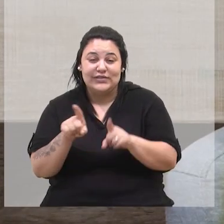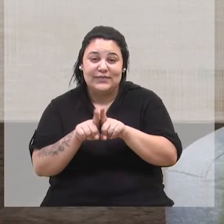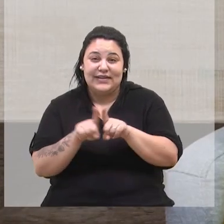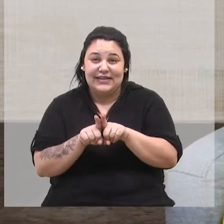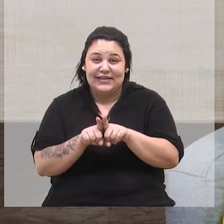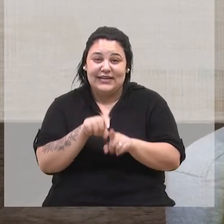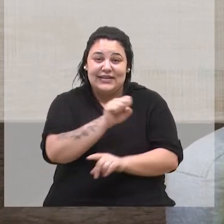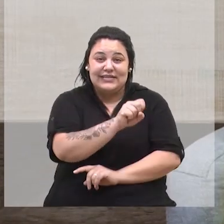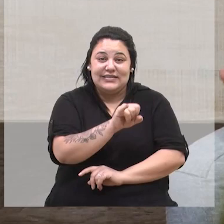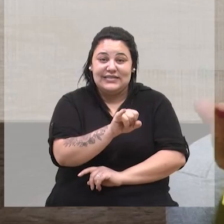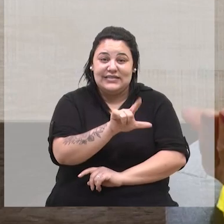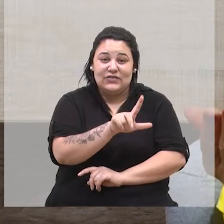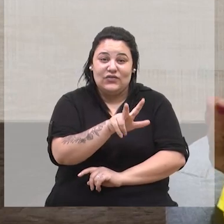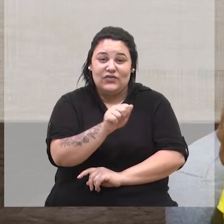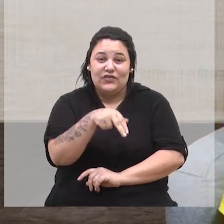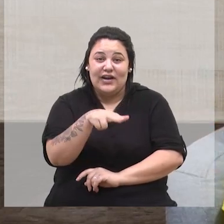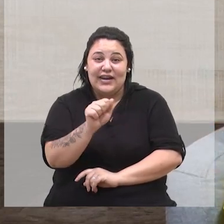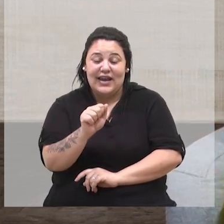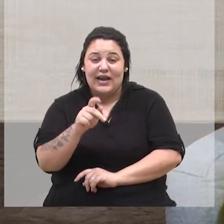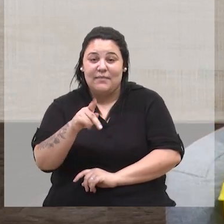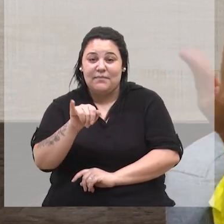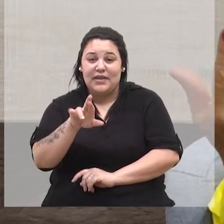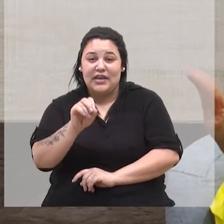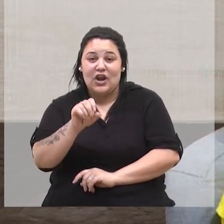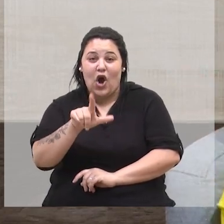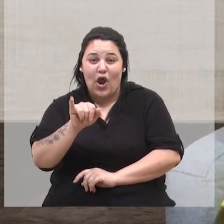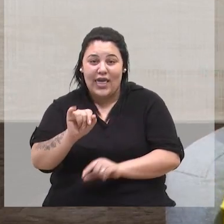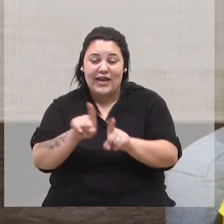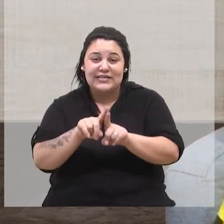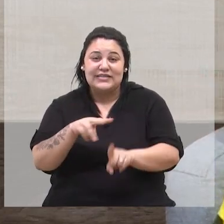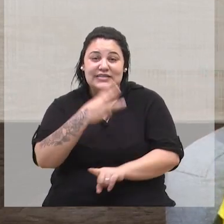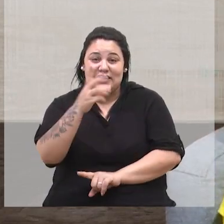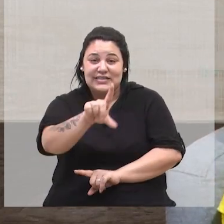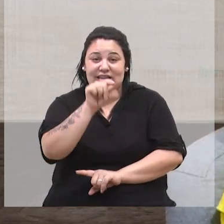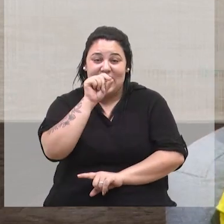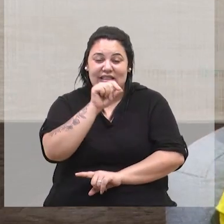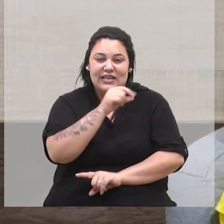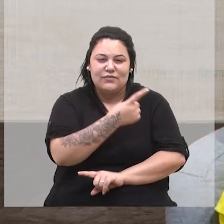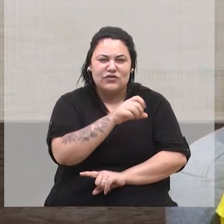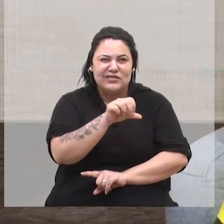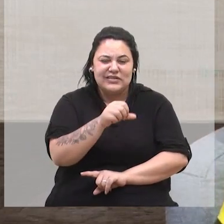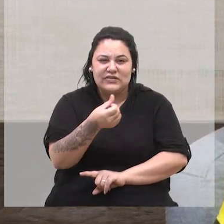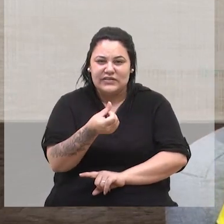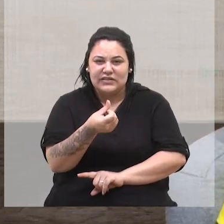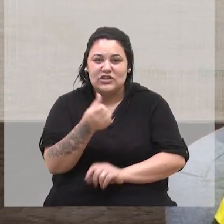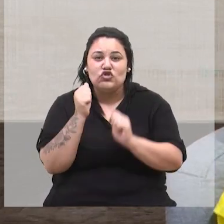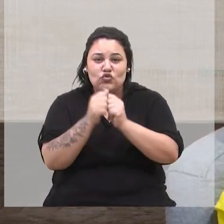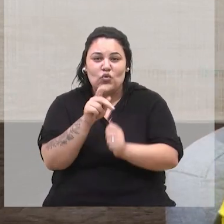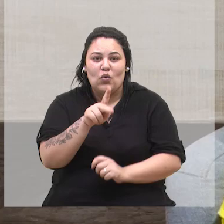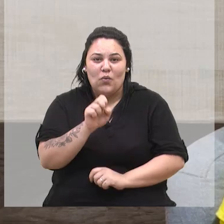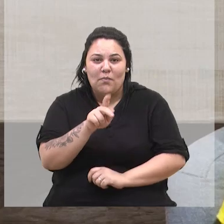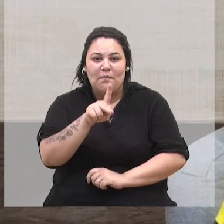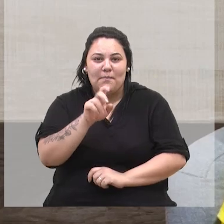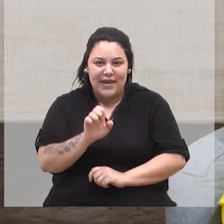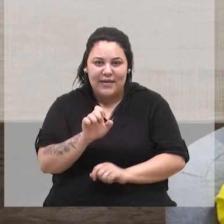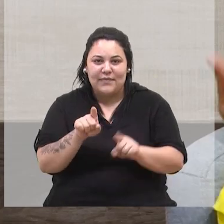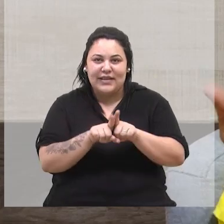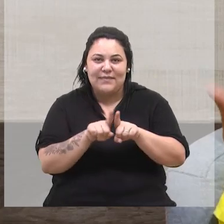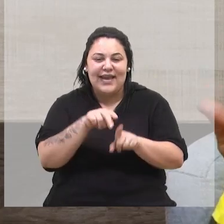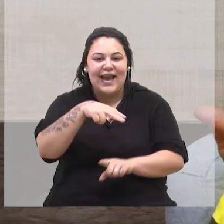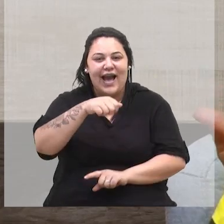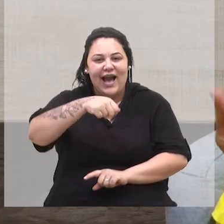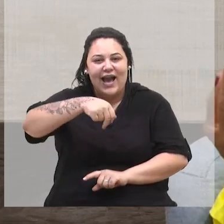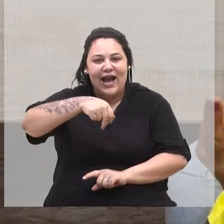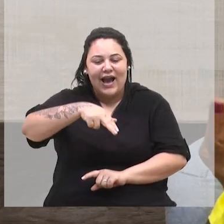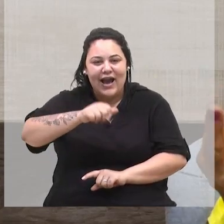Corso e a Silvana Piroli, as três fomos eleitas em 96, junto com o Pepe, prefeito,